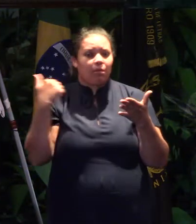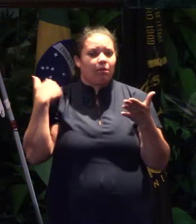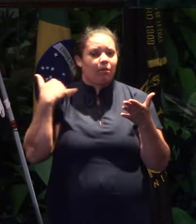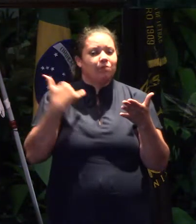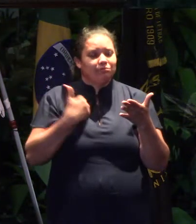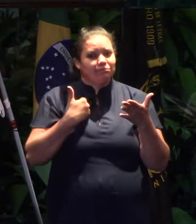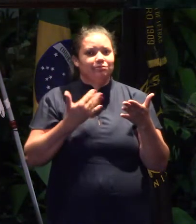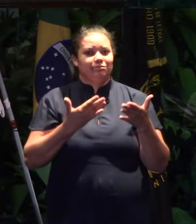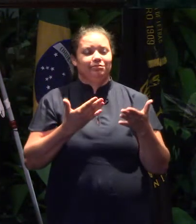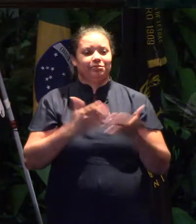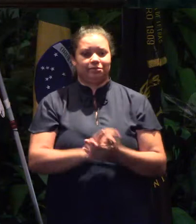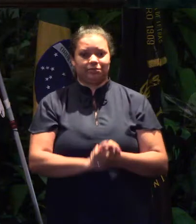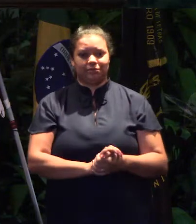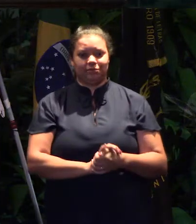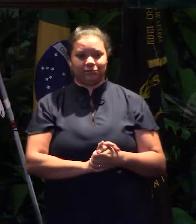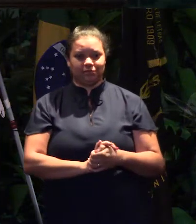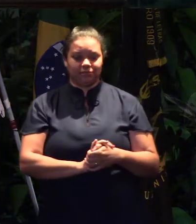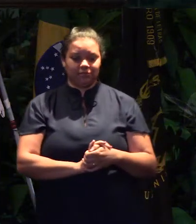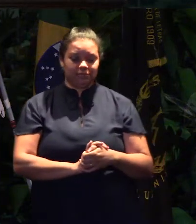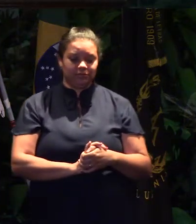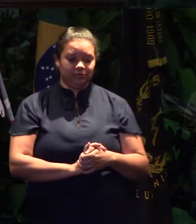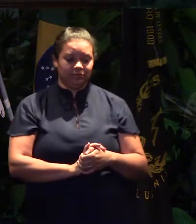tá bom? Então, é isso, gente, vamos lá.